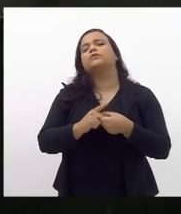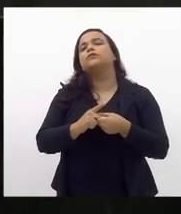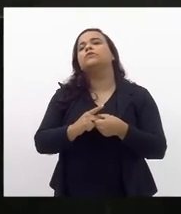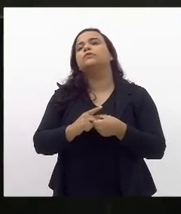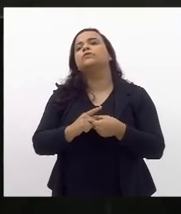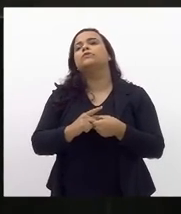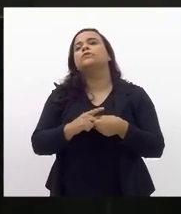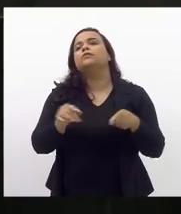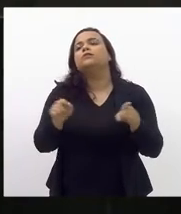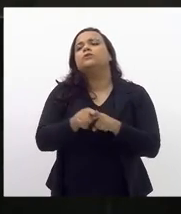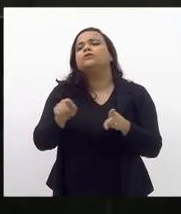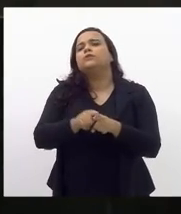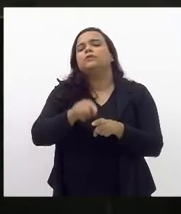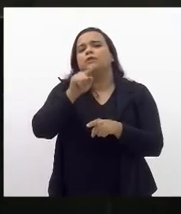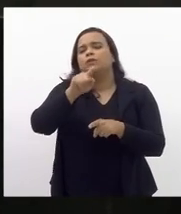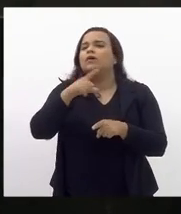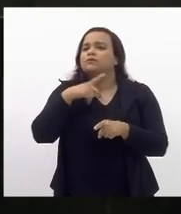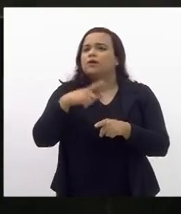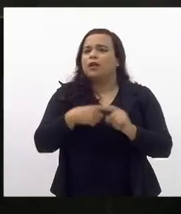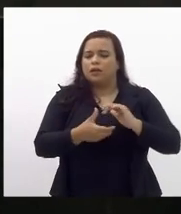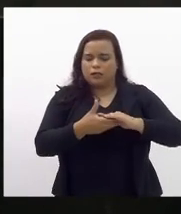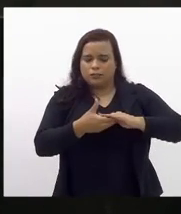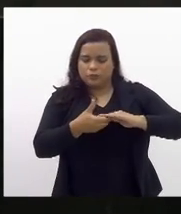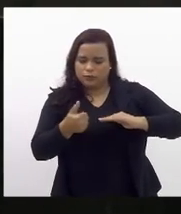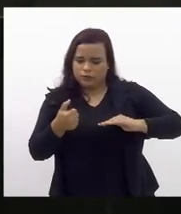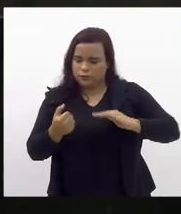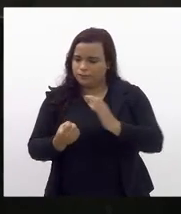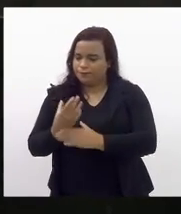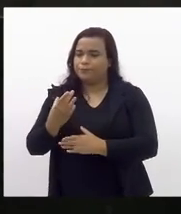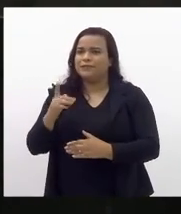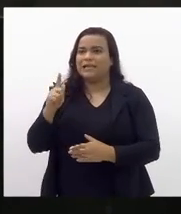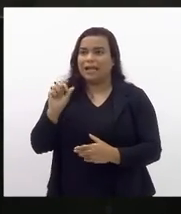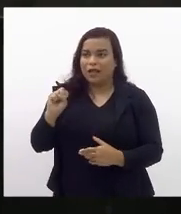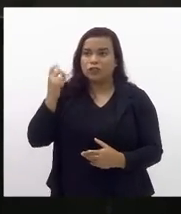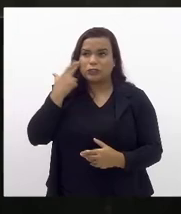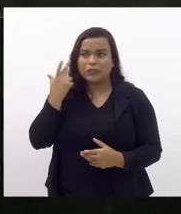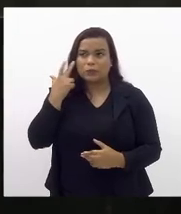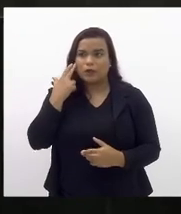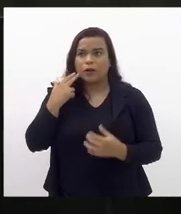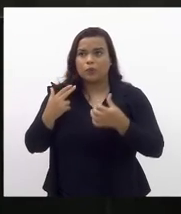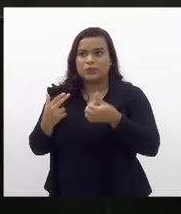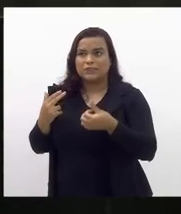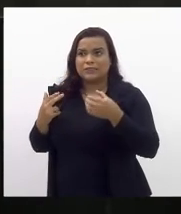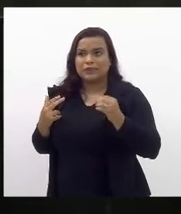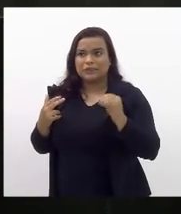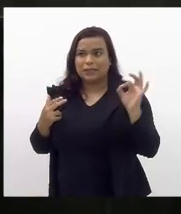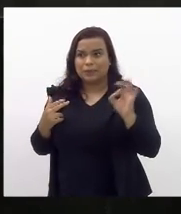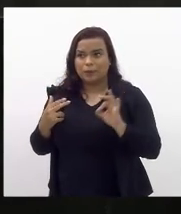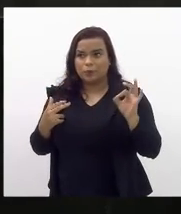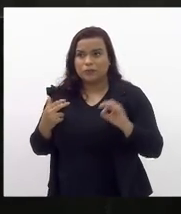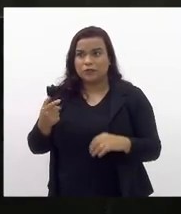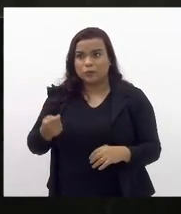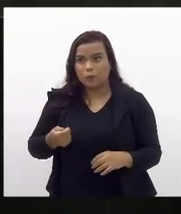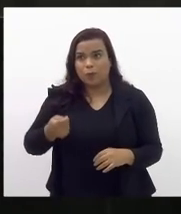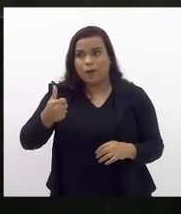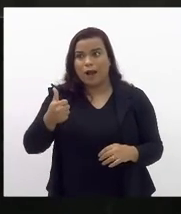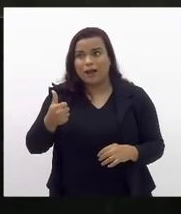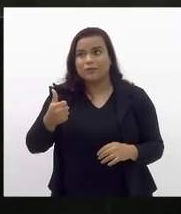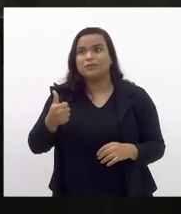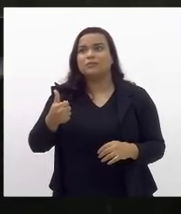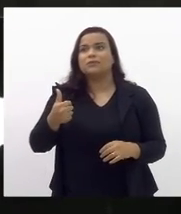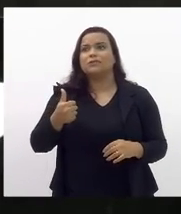e nesse processo se extrai também o gás natural, quase 60% do gás extraído no processo de produção do petróleo